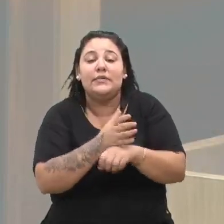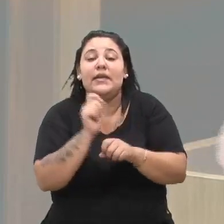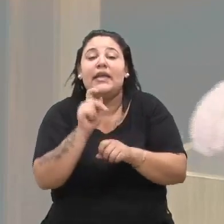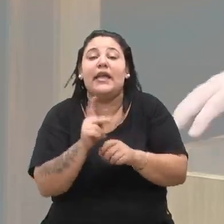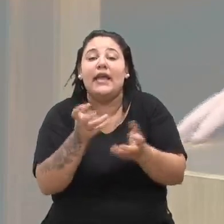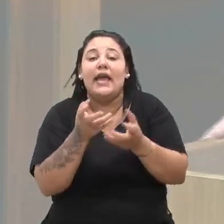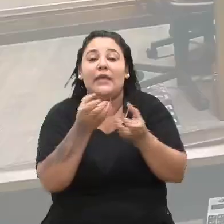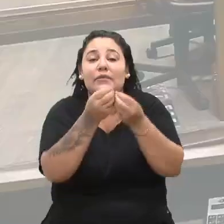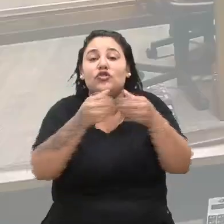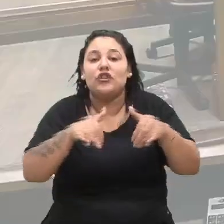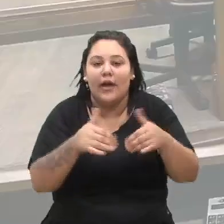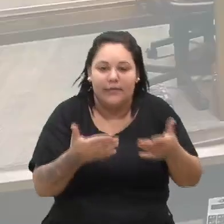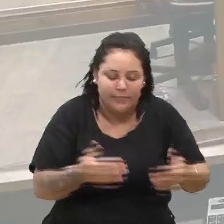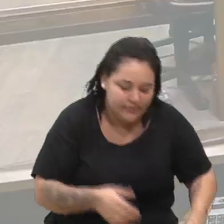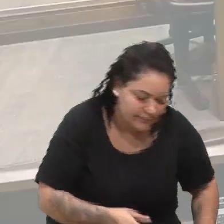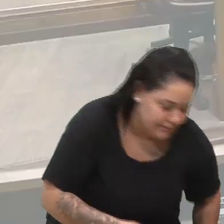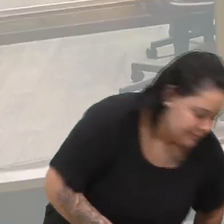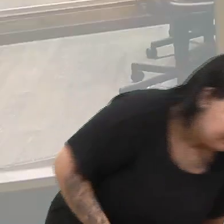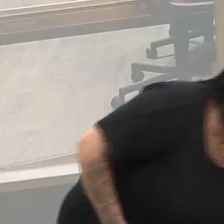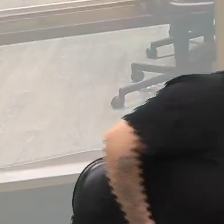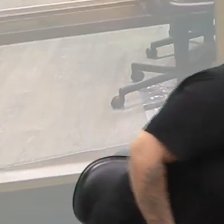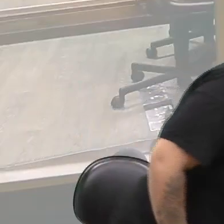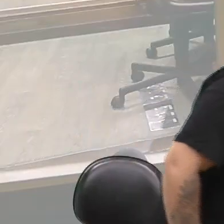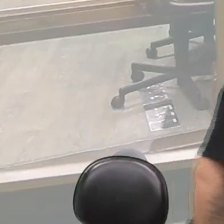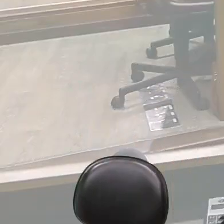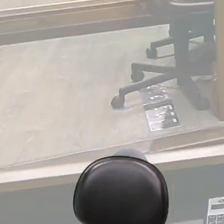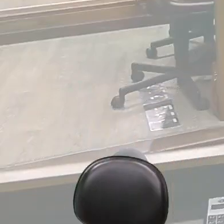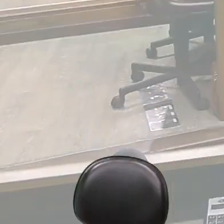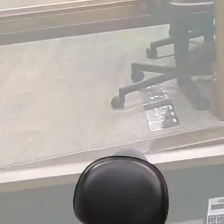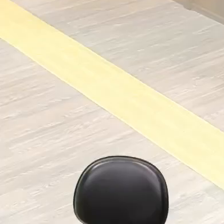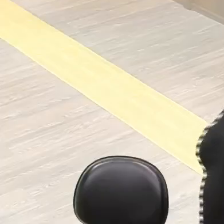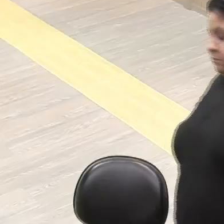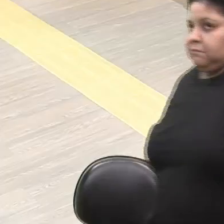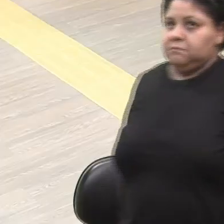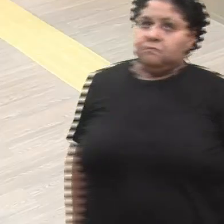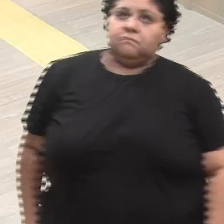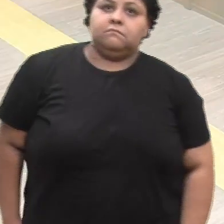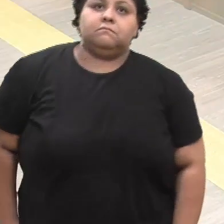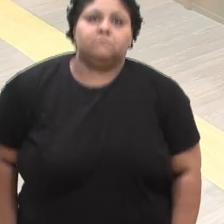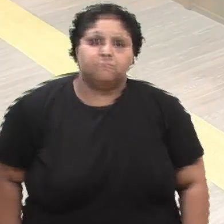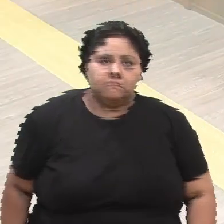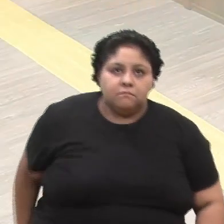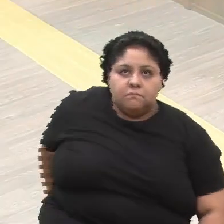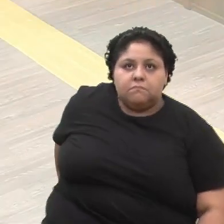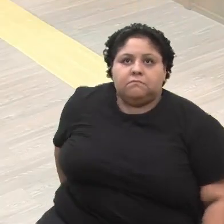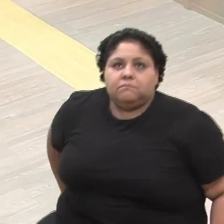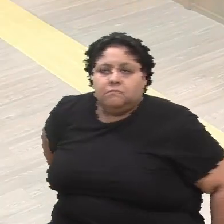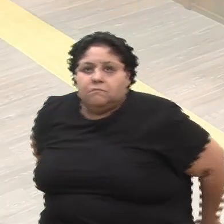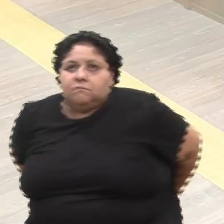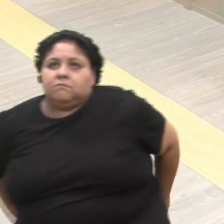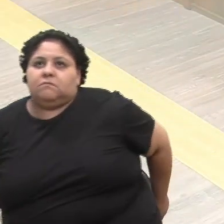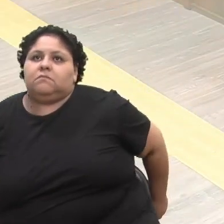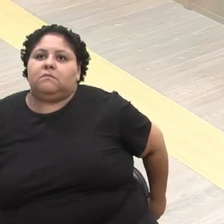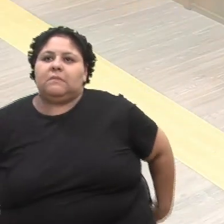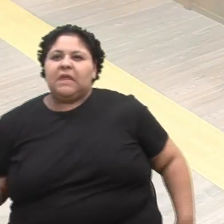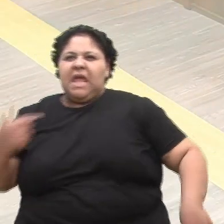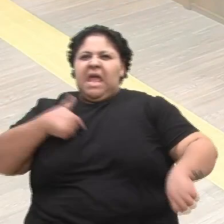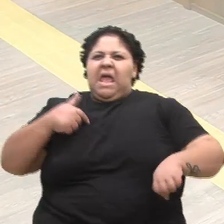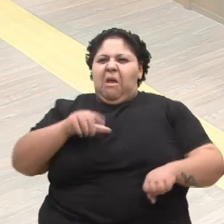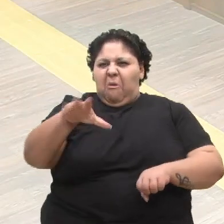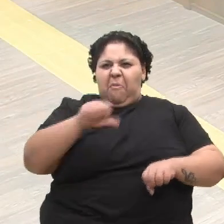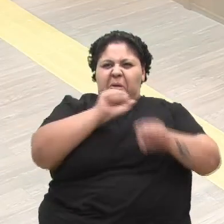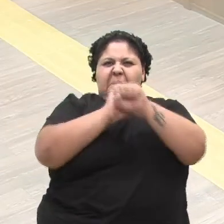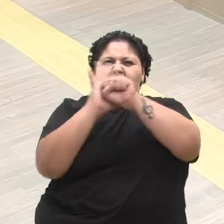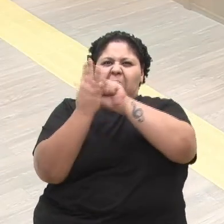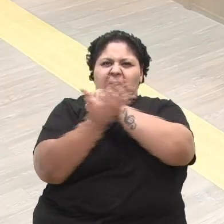parte, vereador. Nobre colega Lucas, eu peguei o Covid mais uma vez e o meu raciocínio ainda não está 100%. Mas eu